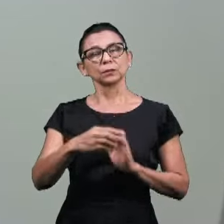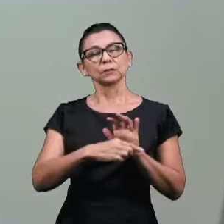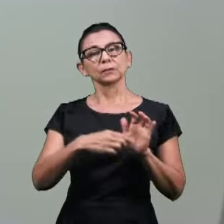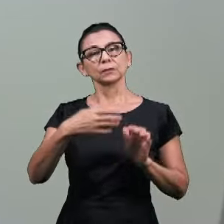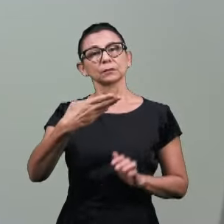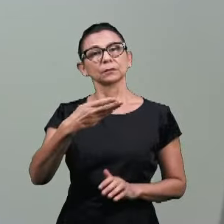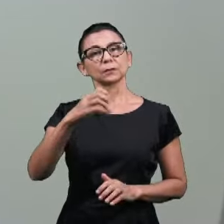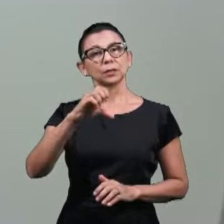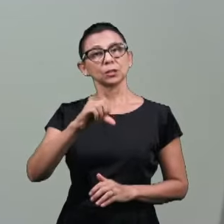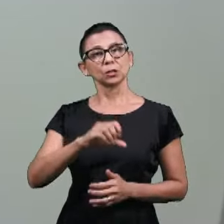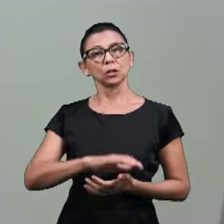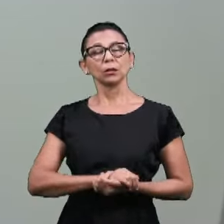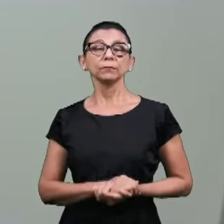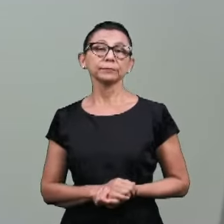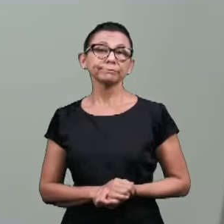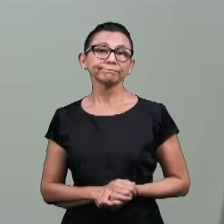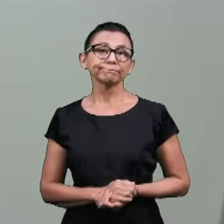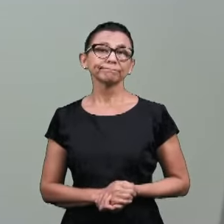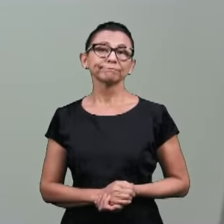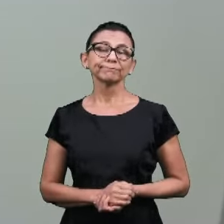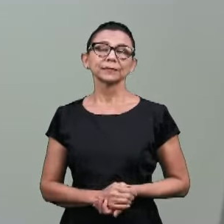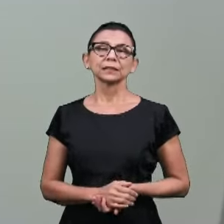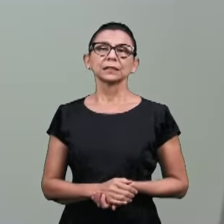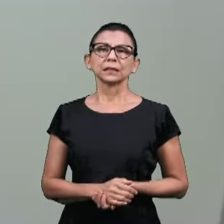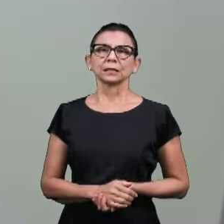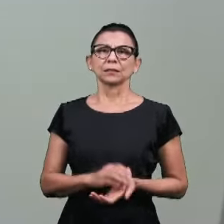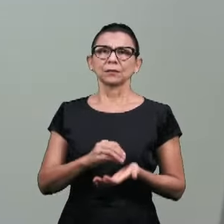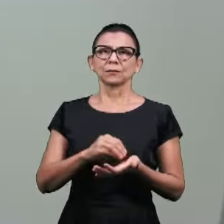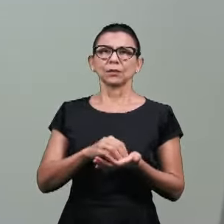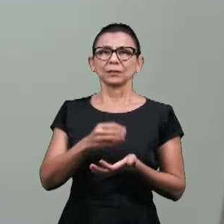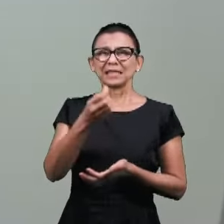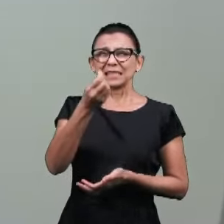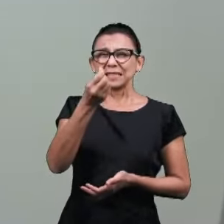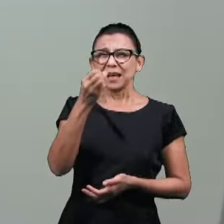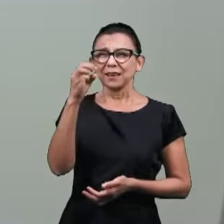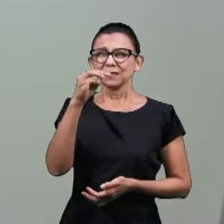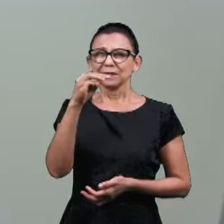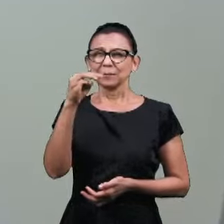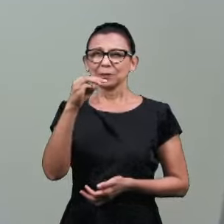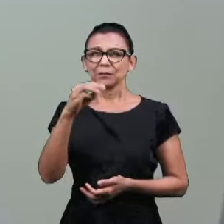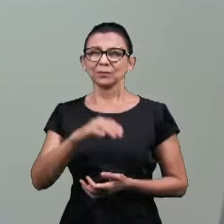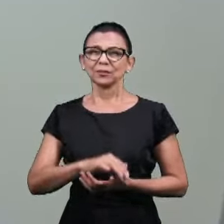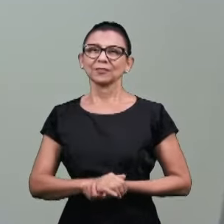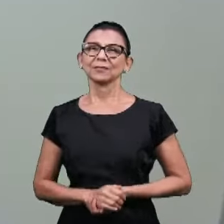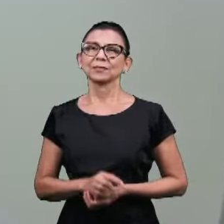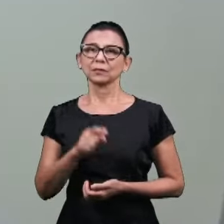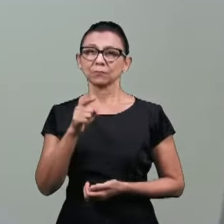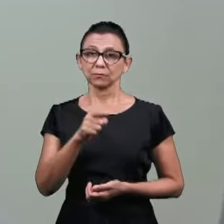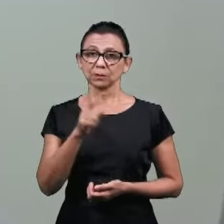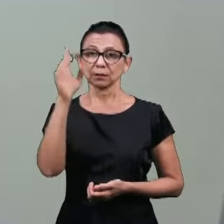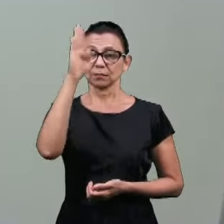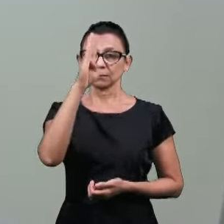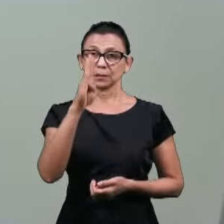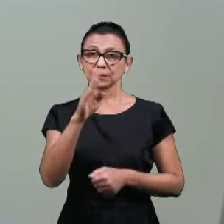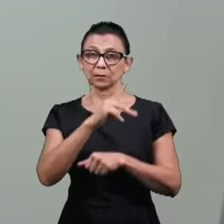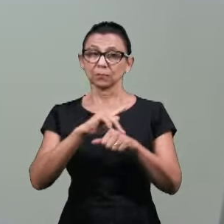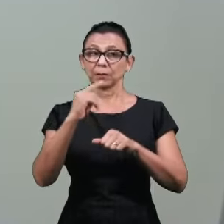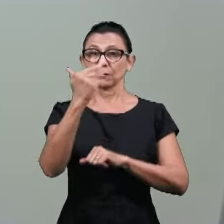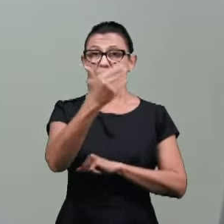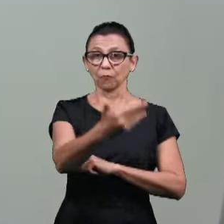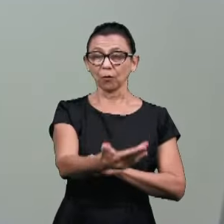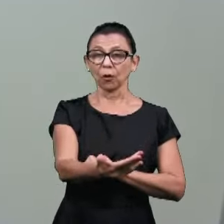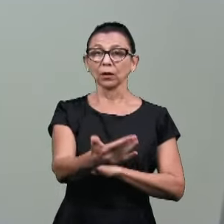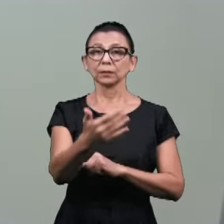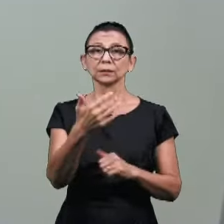aí 6 minutos, né, para o culto. Daqui a pouco, às 20 horas, horário de Brasília. Você que está no Brasil e no exterior, vai acompanhar o culto online pelas nossas